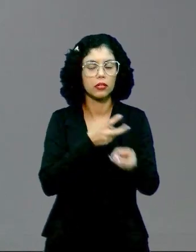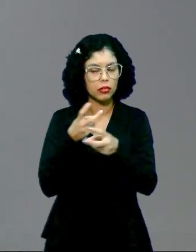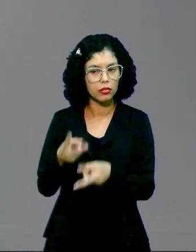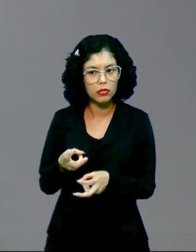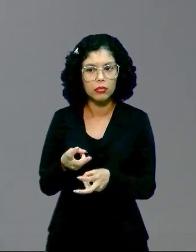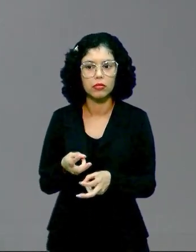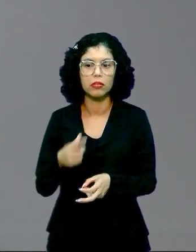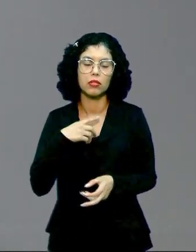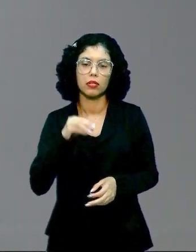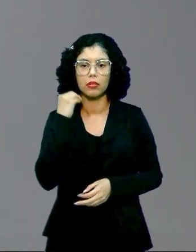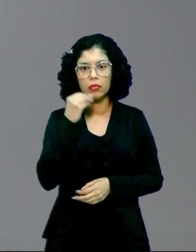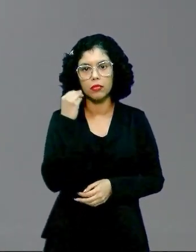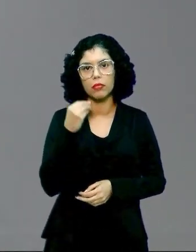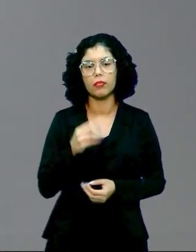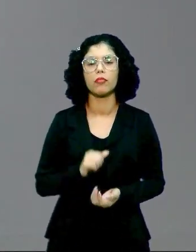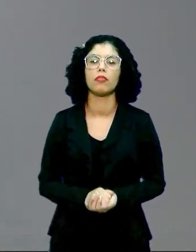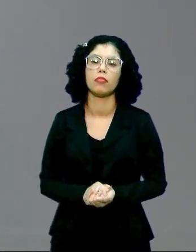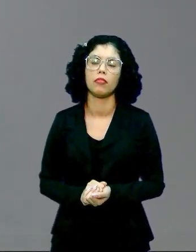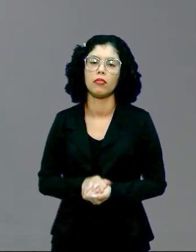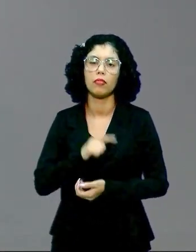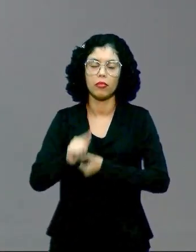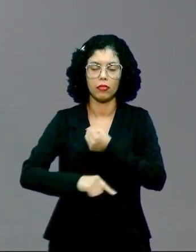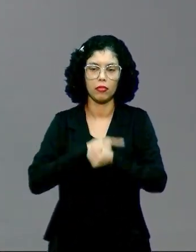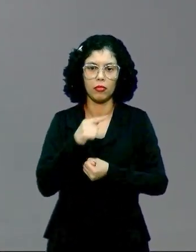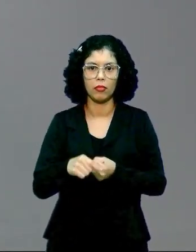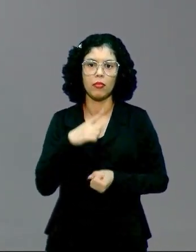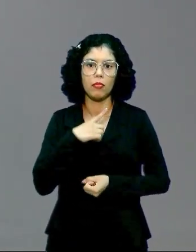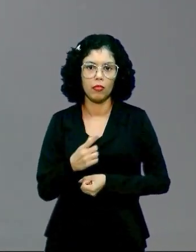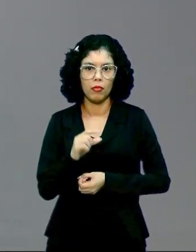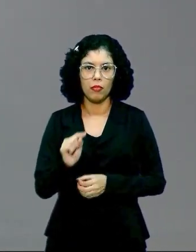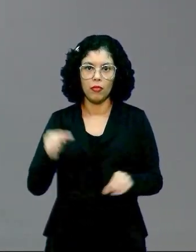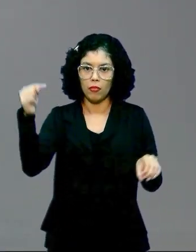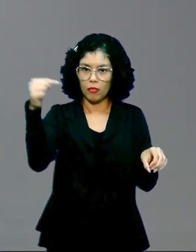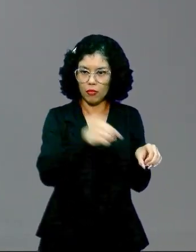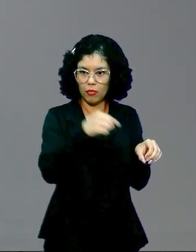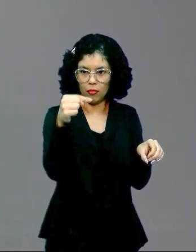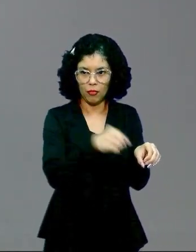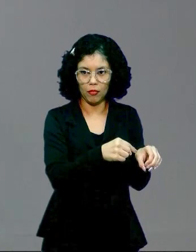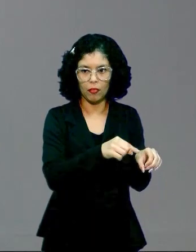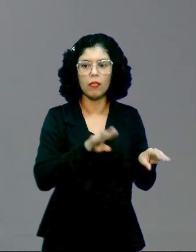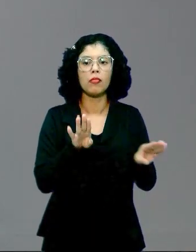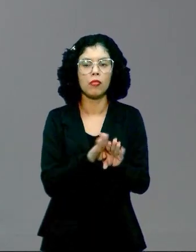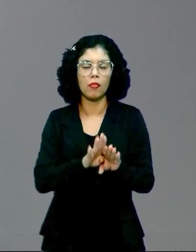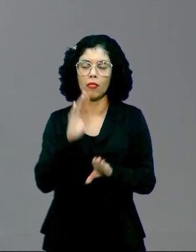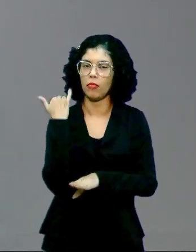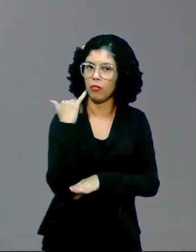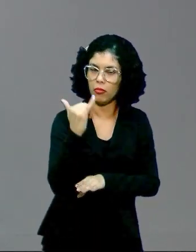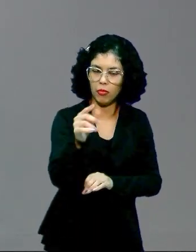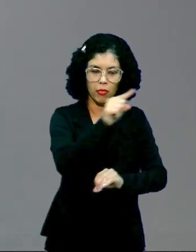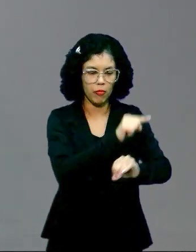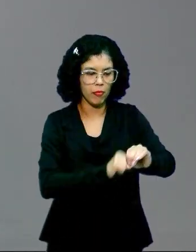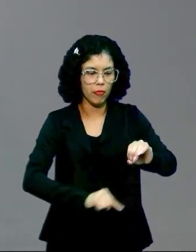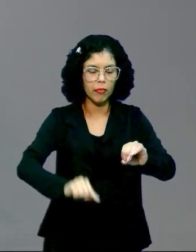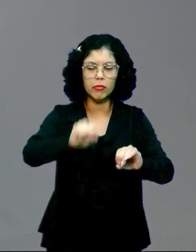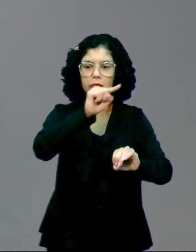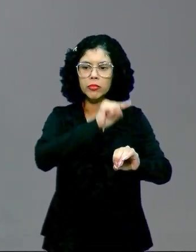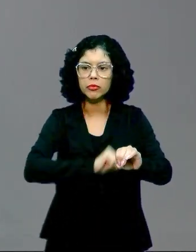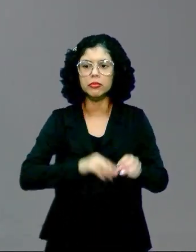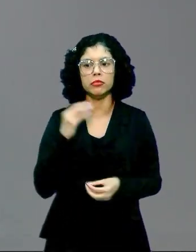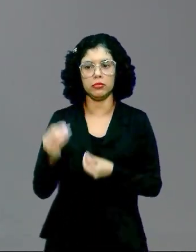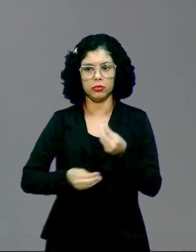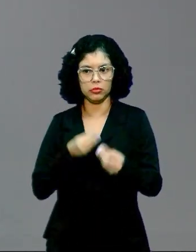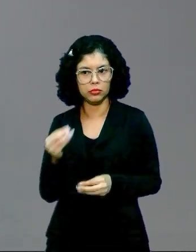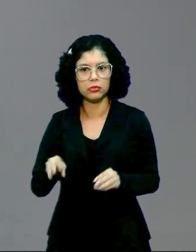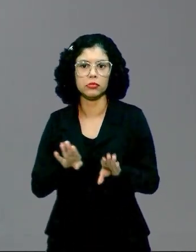experimento e nesse experimento ele percebeu que o átomo agora ele tem um núcleo e ele tem uma eletrosfera. Então com esse